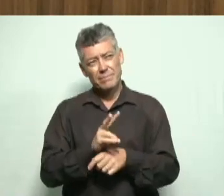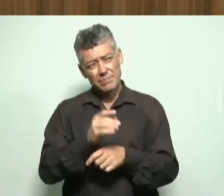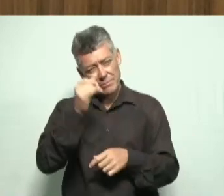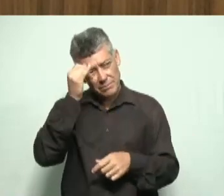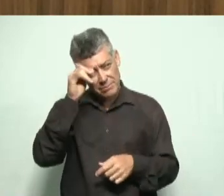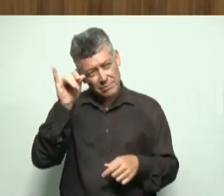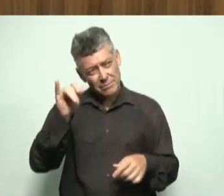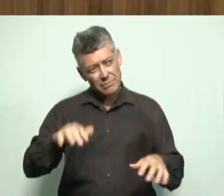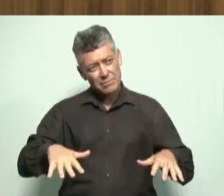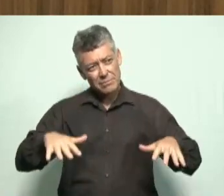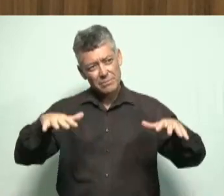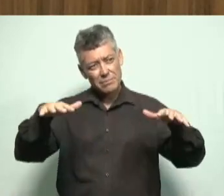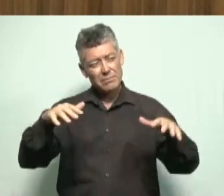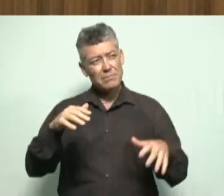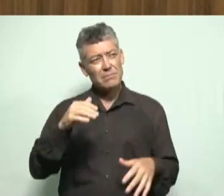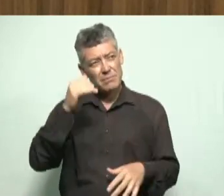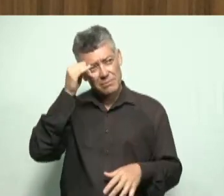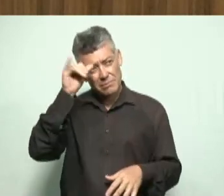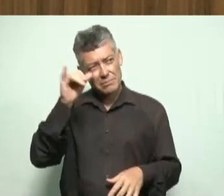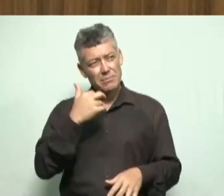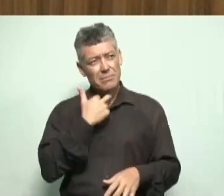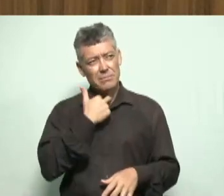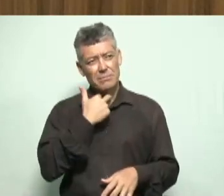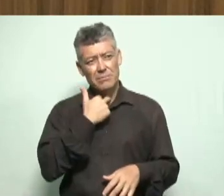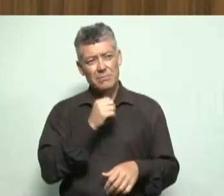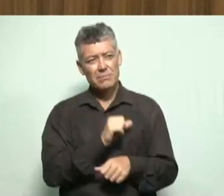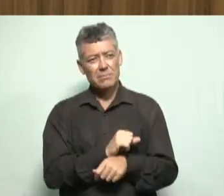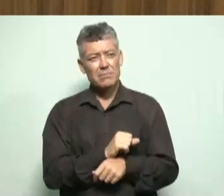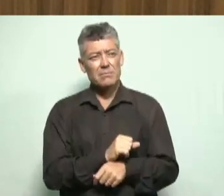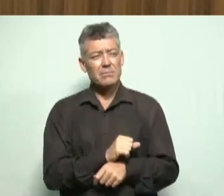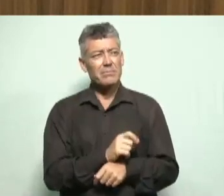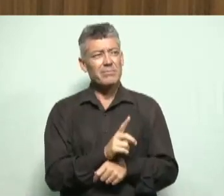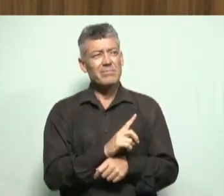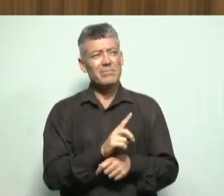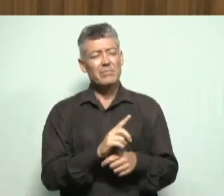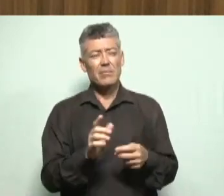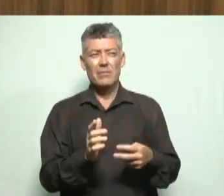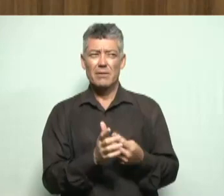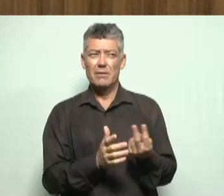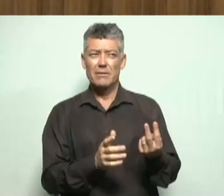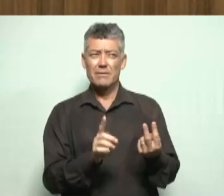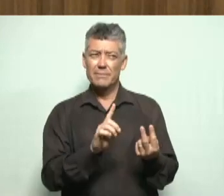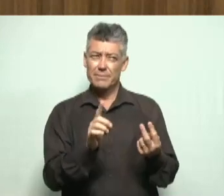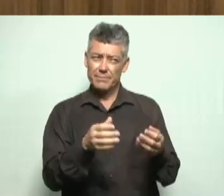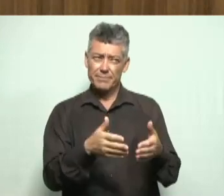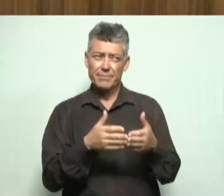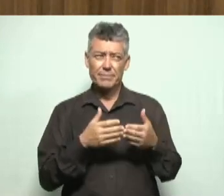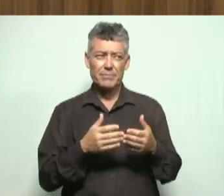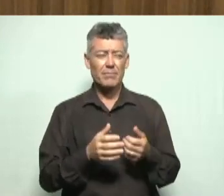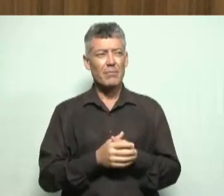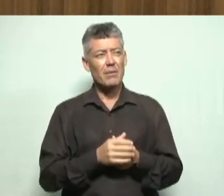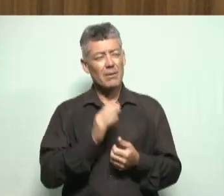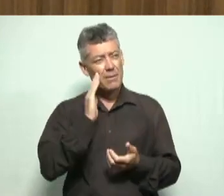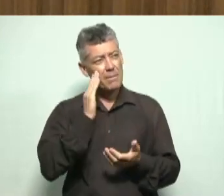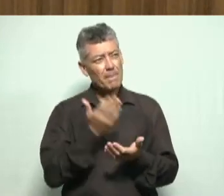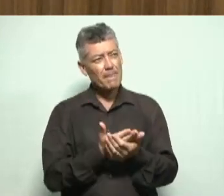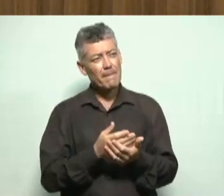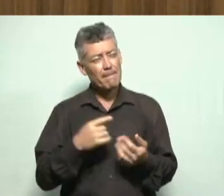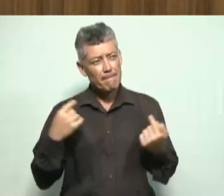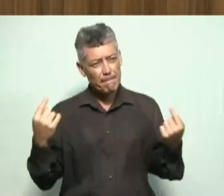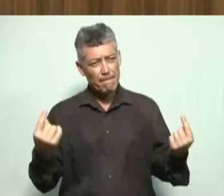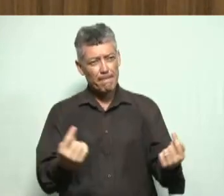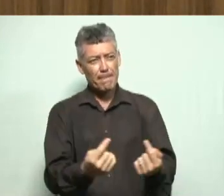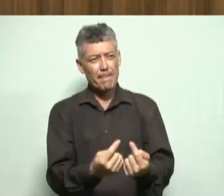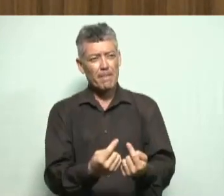alagamentos e drenagem em Natal. Não dá mais para ficar como tema secundário, é esse apelo que eu faço, e acredito que tem aqui toda